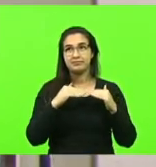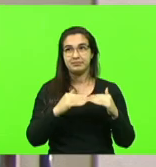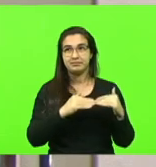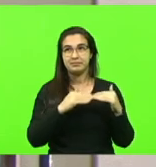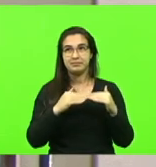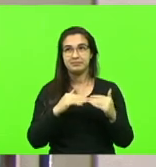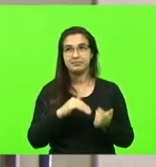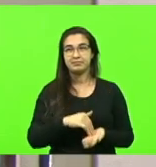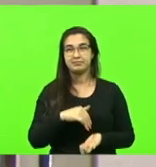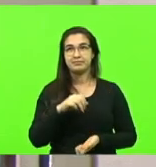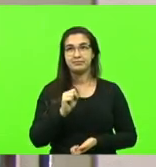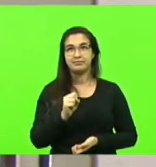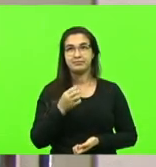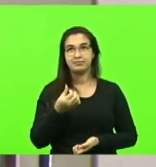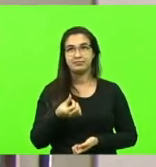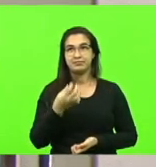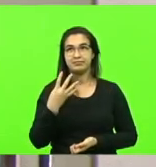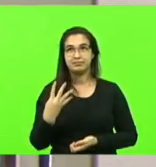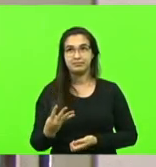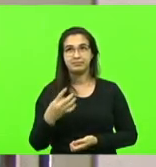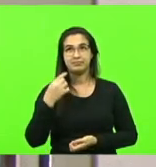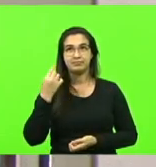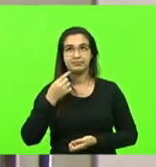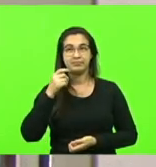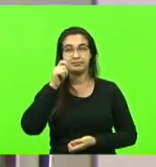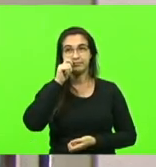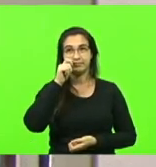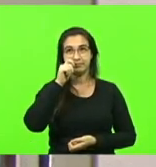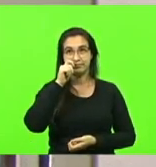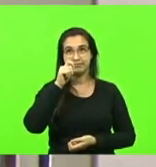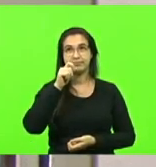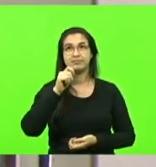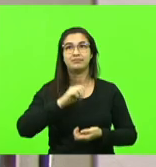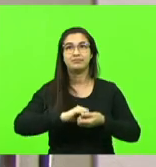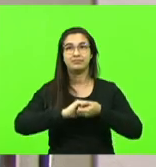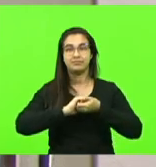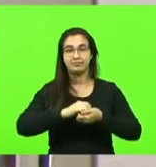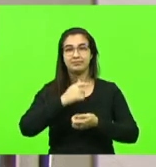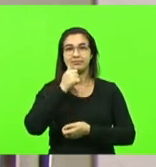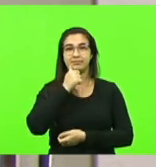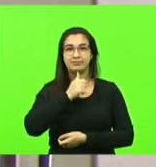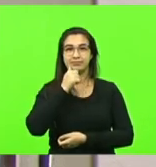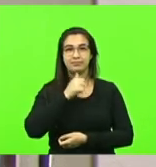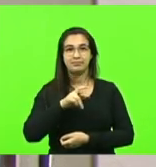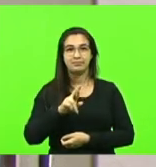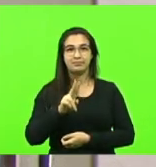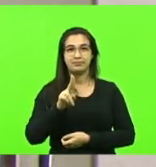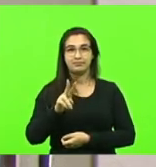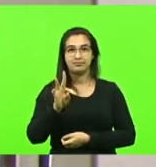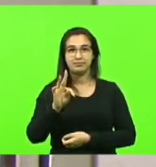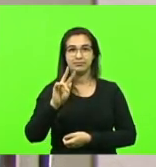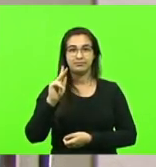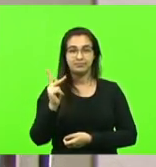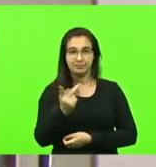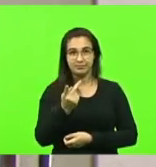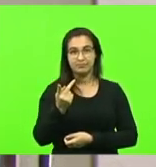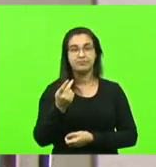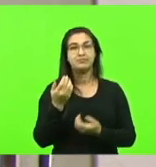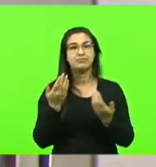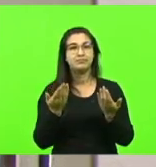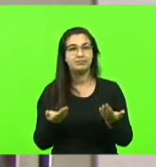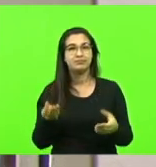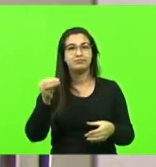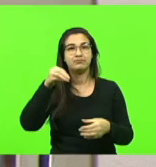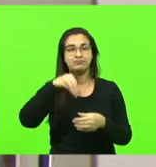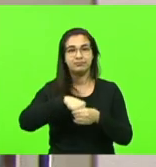unanimidade. Moção 864, ator deputado João Amin. Cumprimentando a senhora Ruth Mary Lucinda Silva. Por ter sido incluída